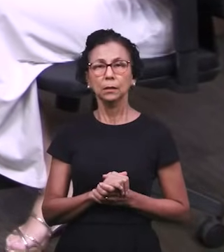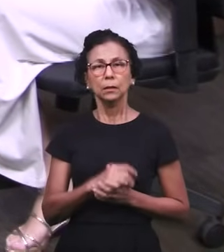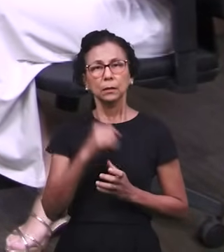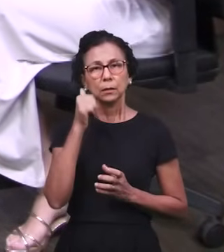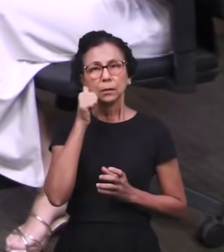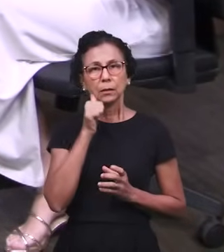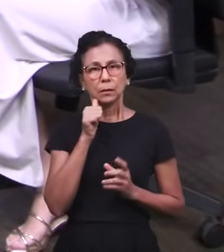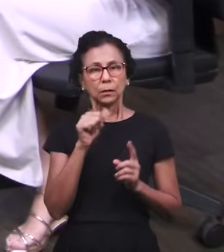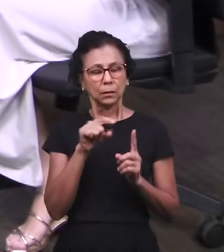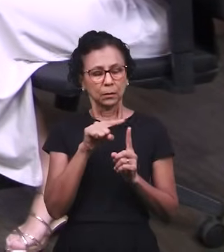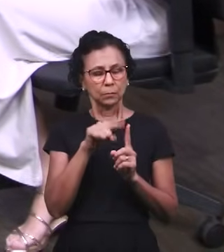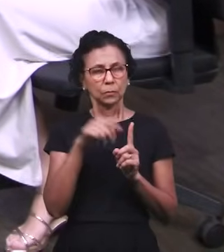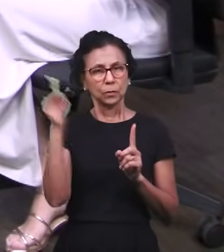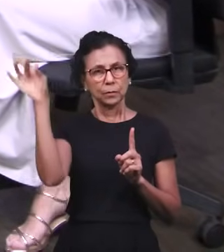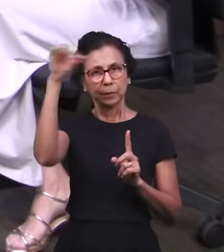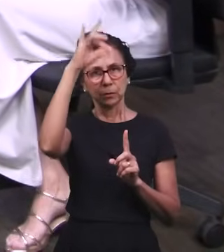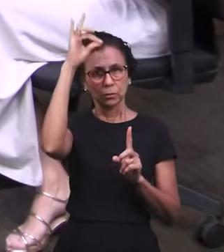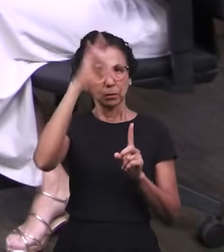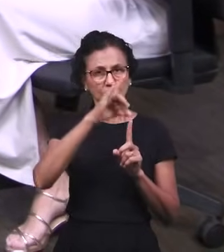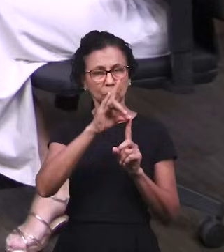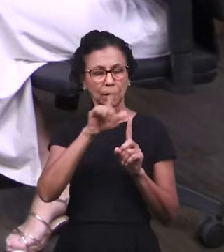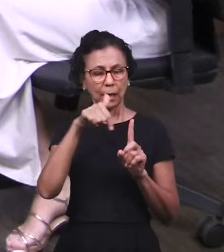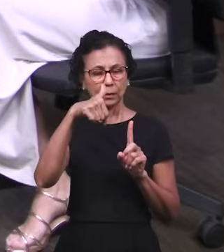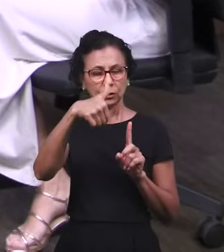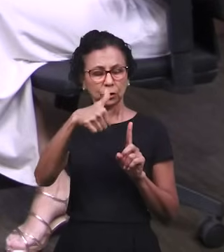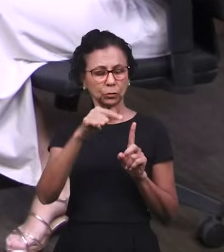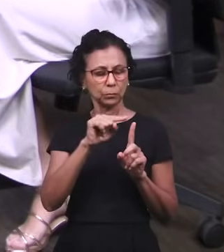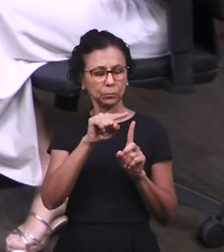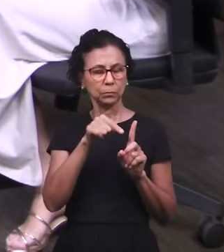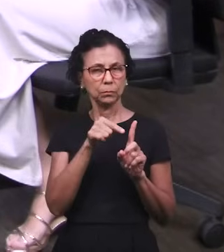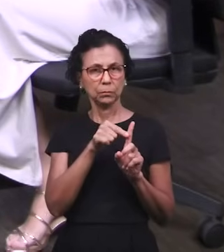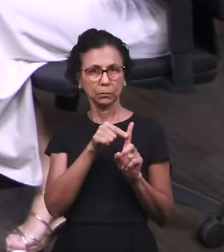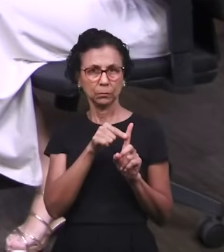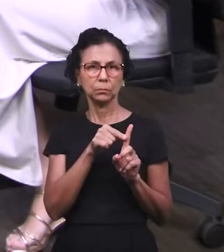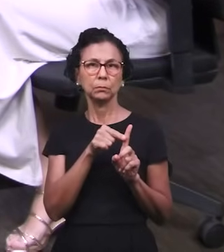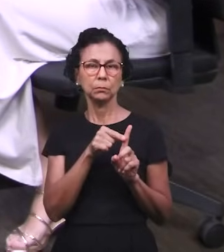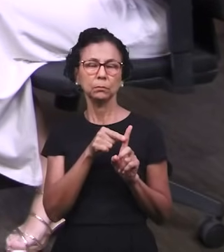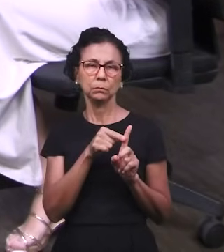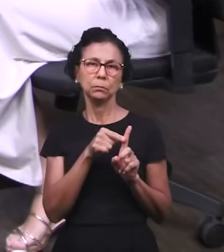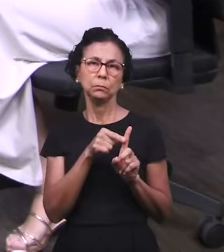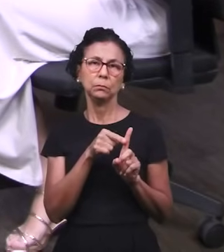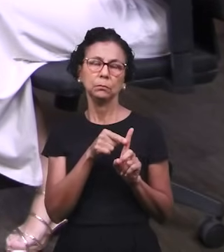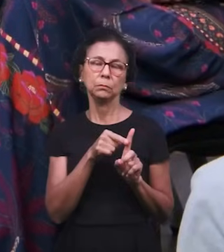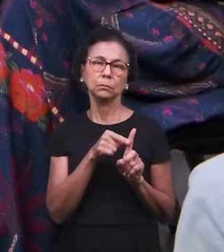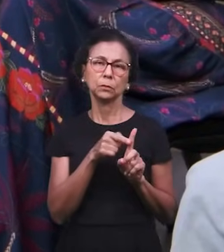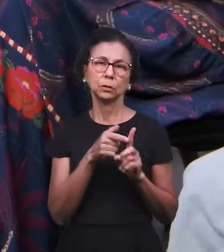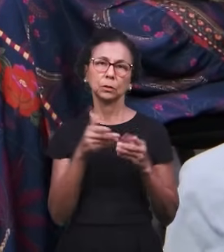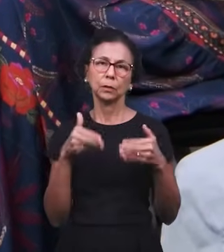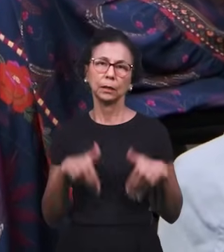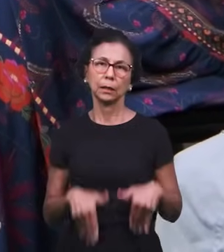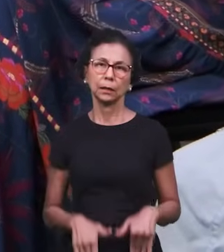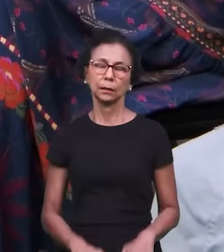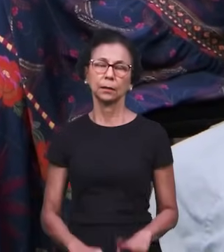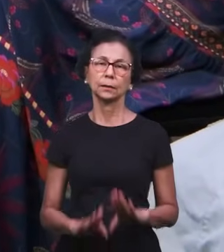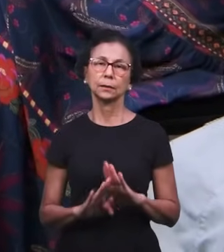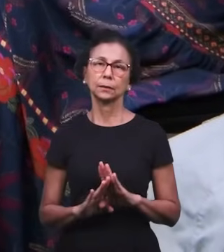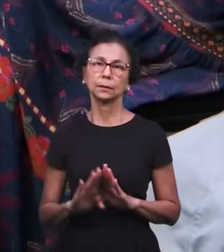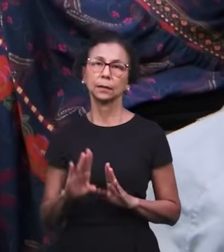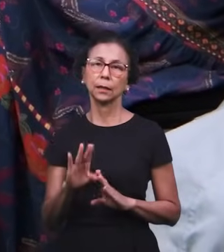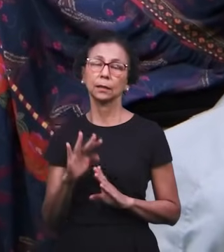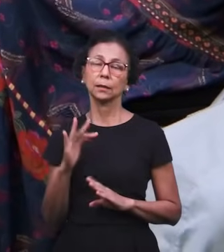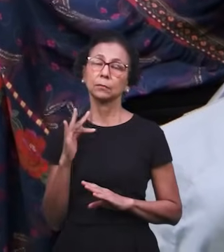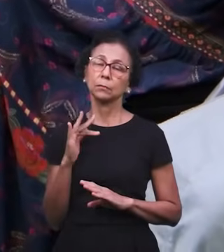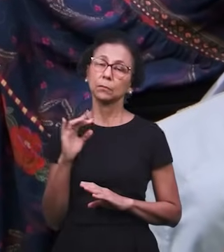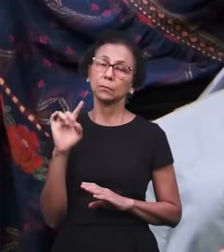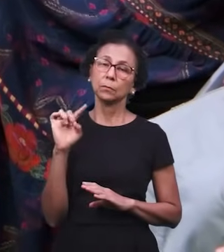ele pisaria na cabeça da serpente, que é um tipo, né, do inimigo do Senhor, do inimigo da